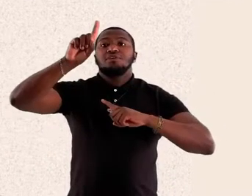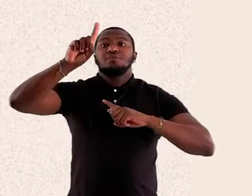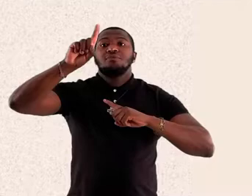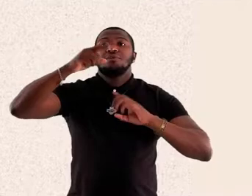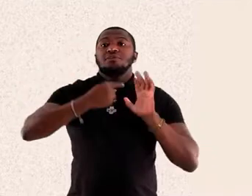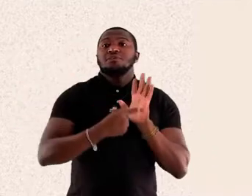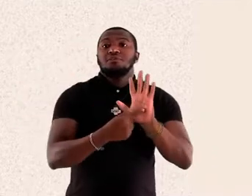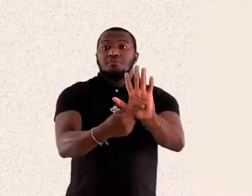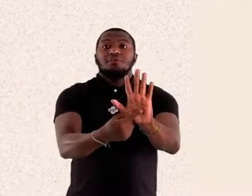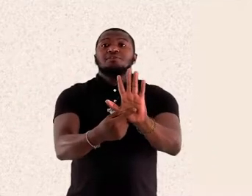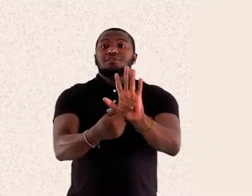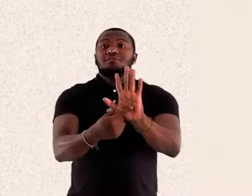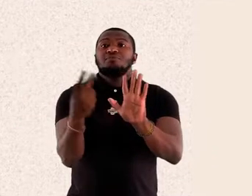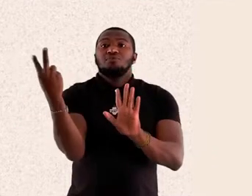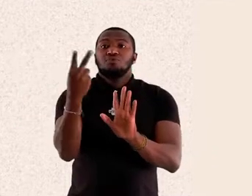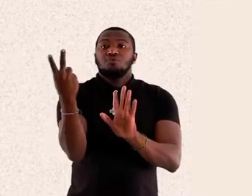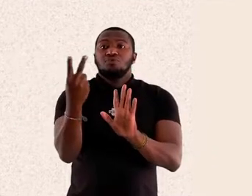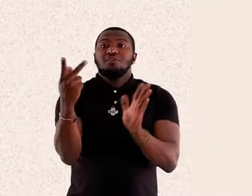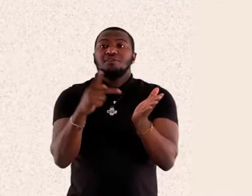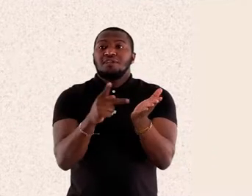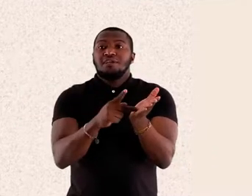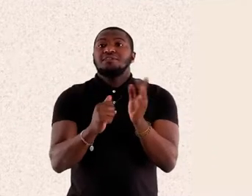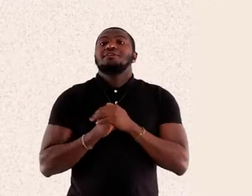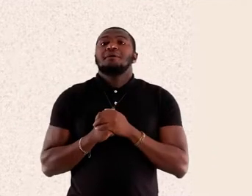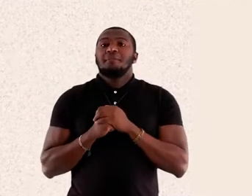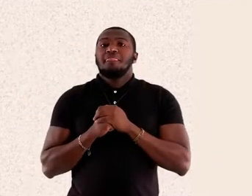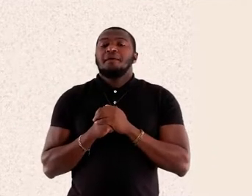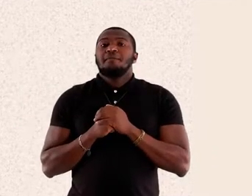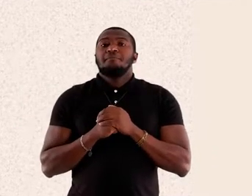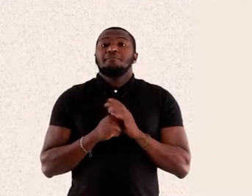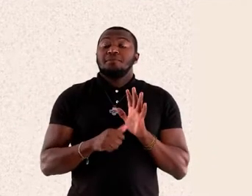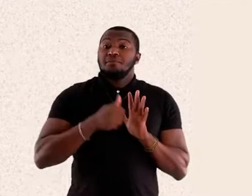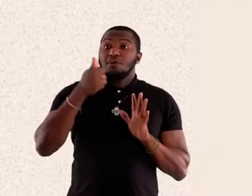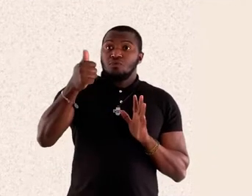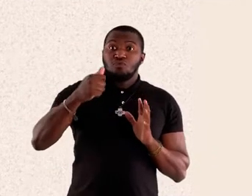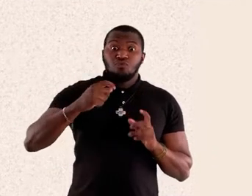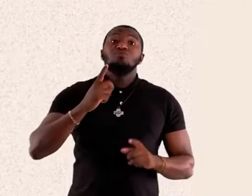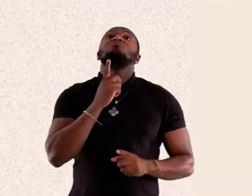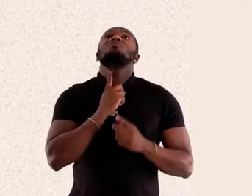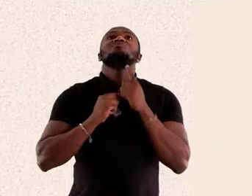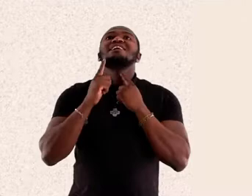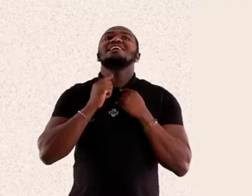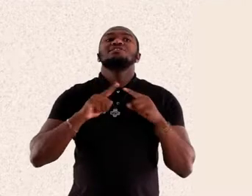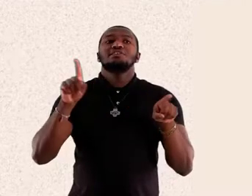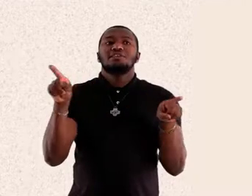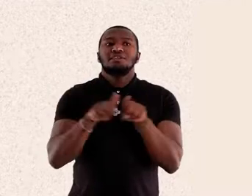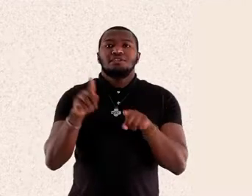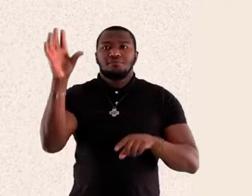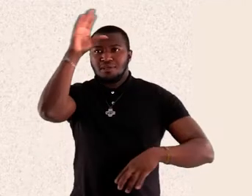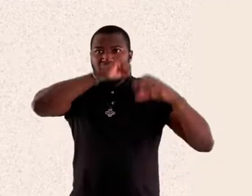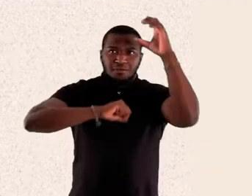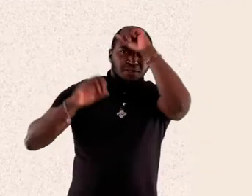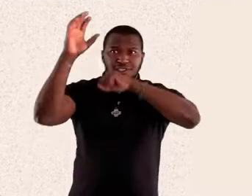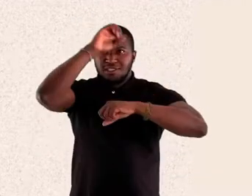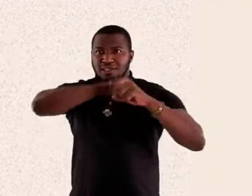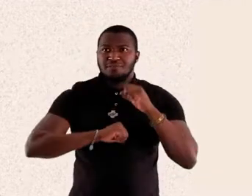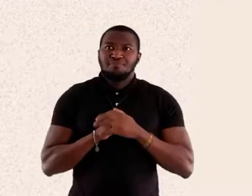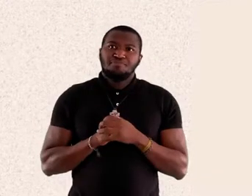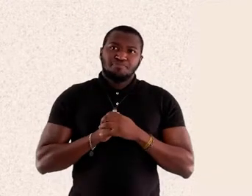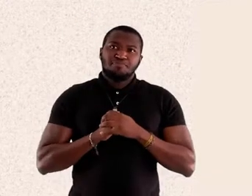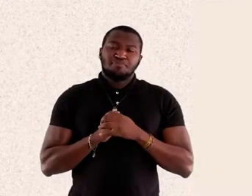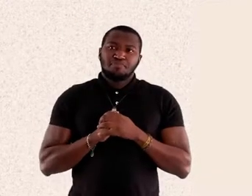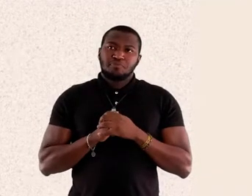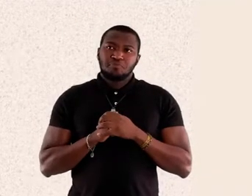principais dois fatores instinto e aprendizagem bom e Nós seres